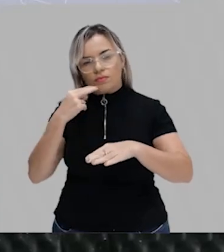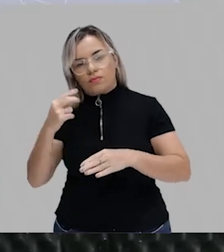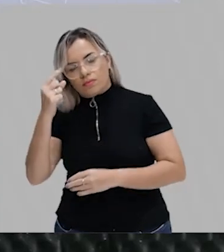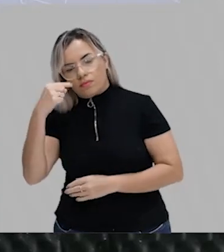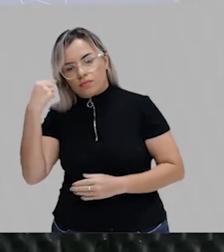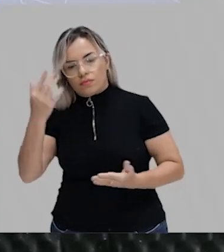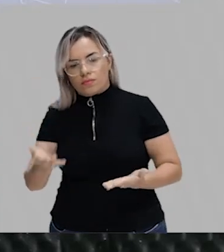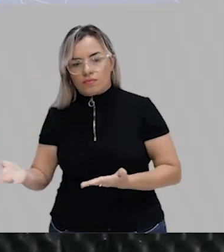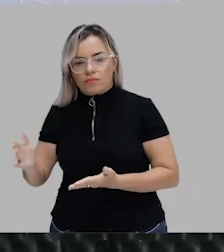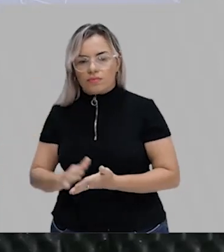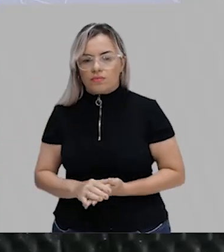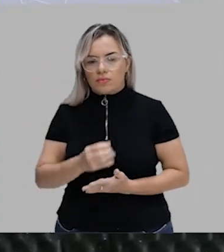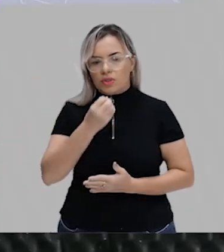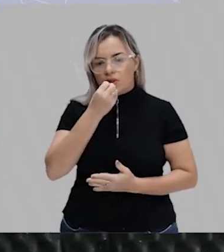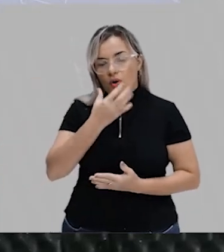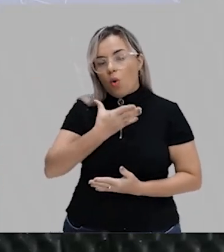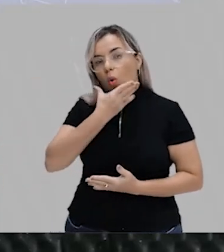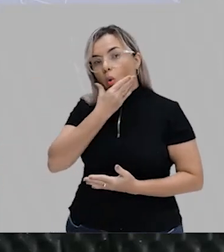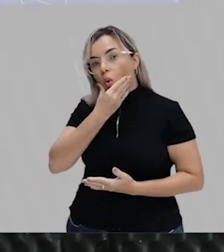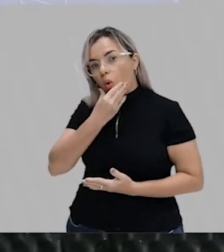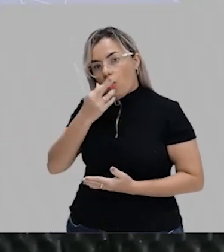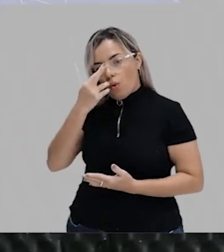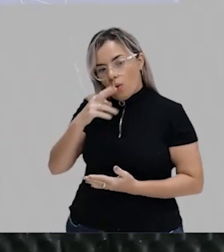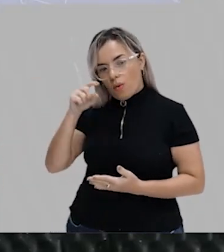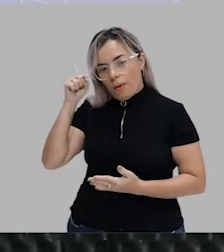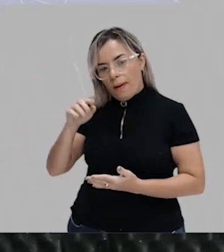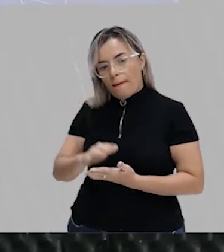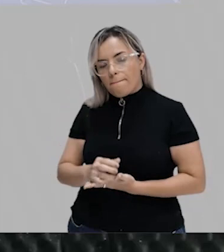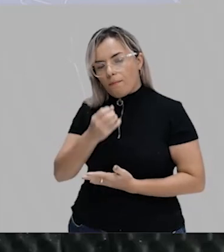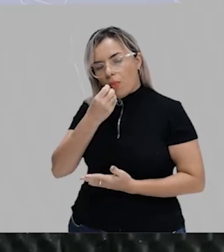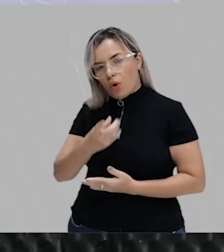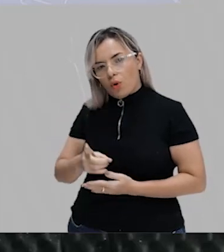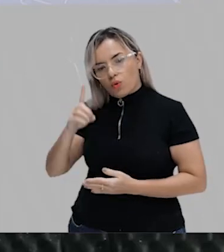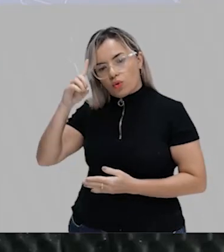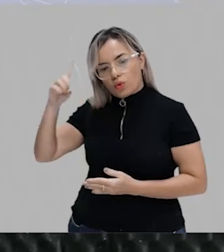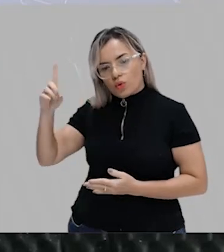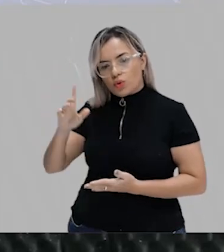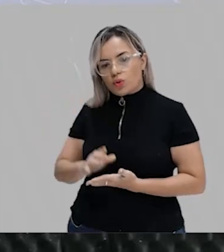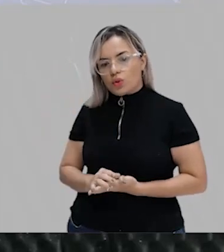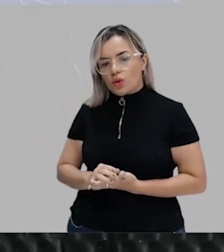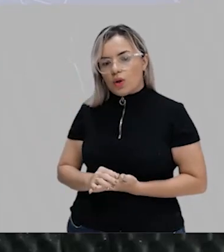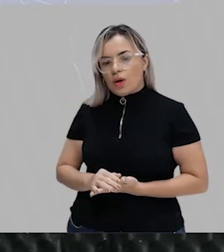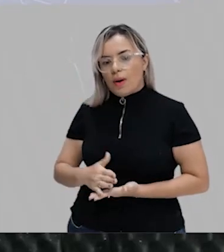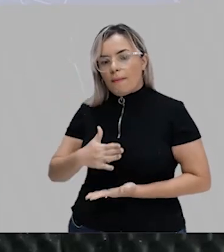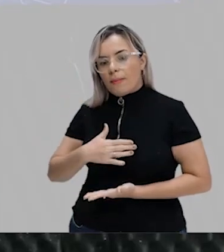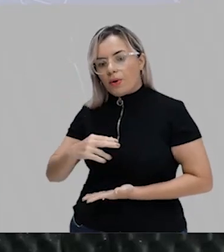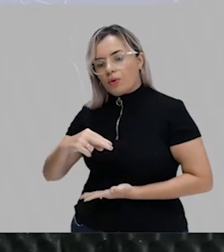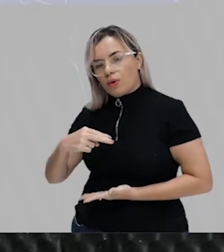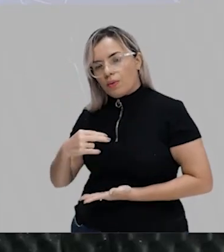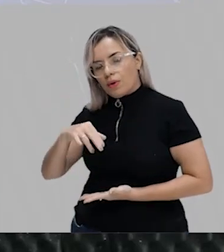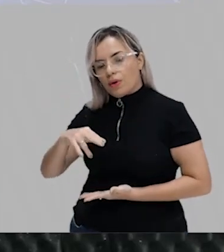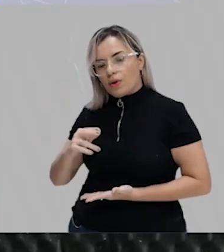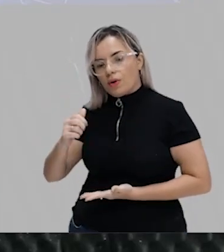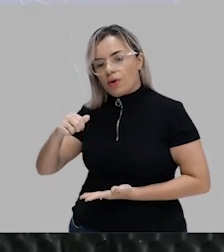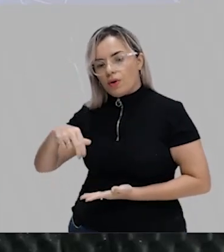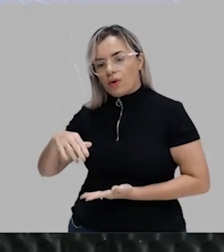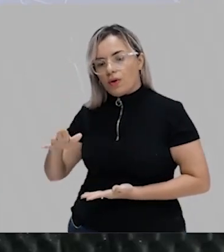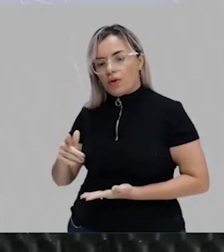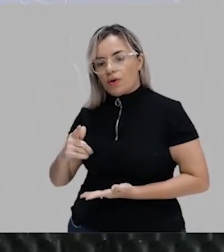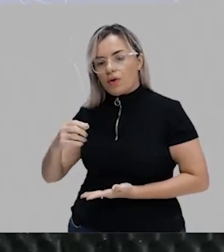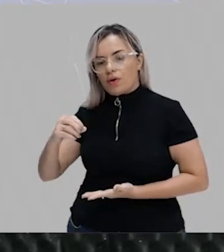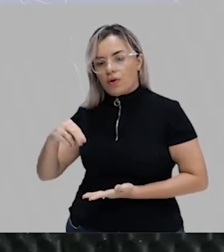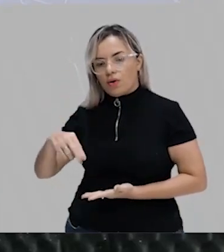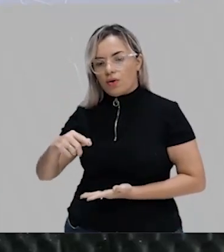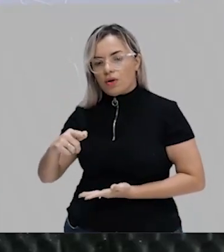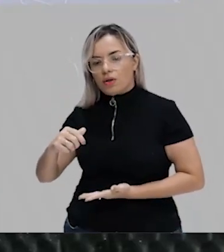ele diz o seguinte: bom dia, meu nome é Juan Gonçalves. Bom dia, qual é o nome da senhora? Sou Marta